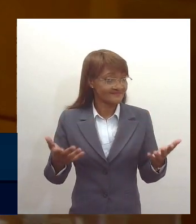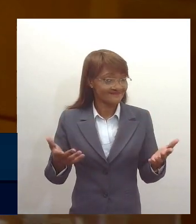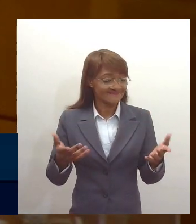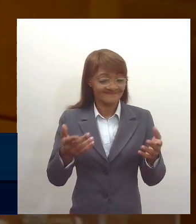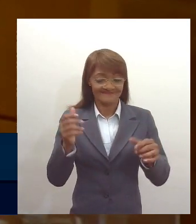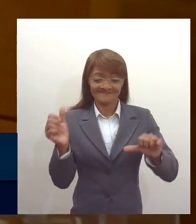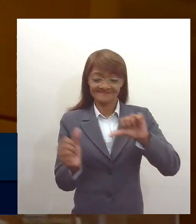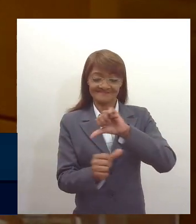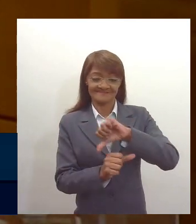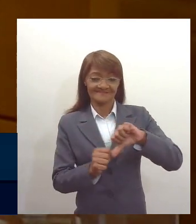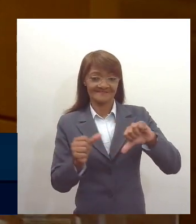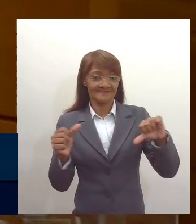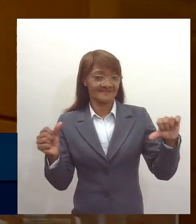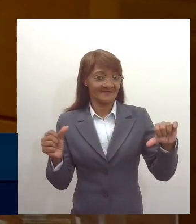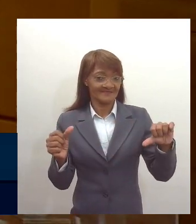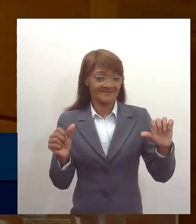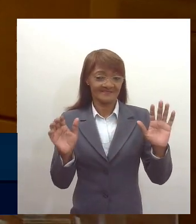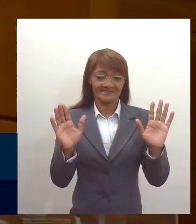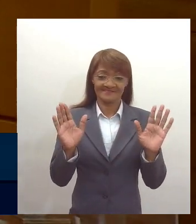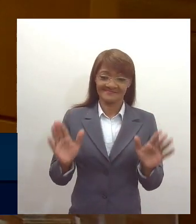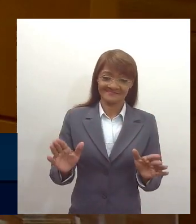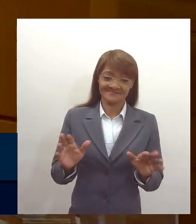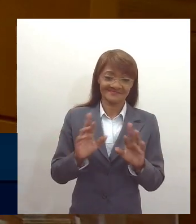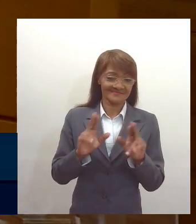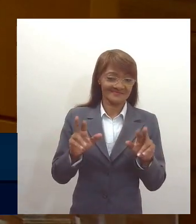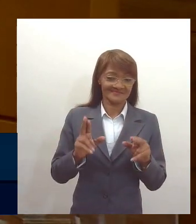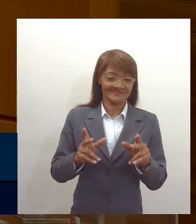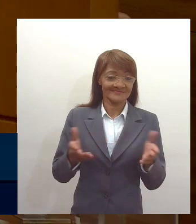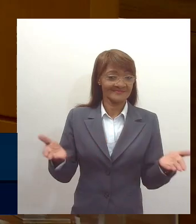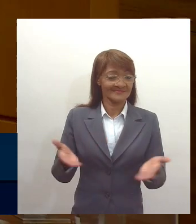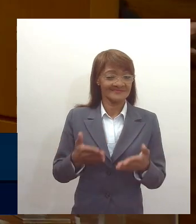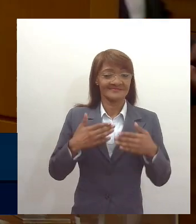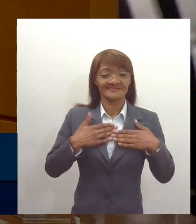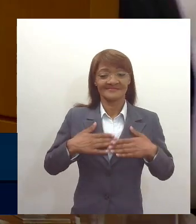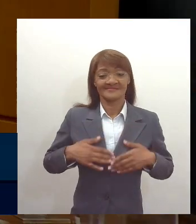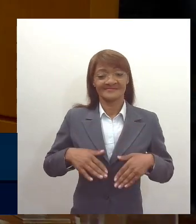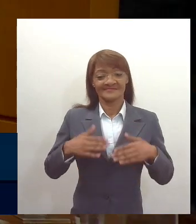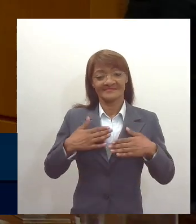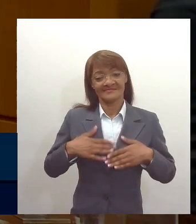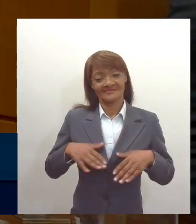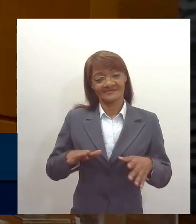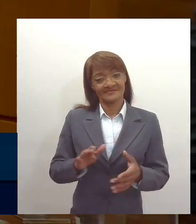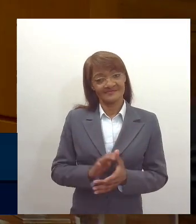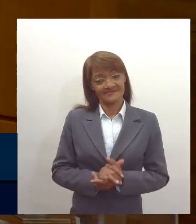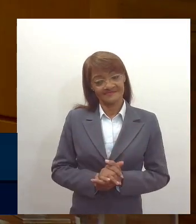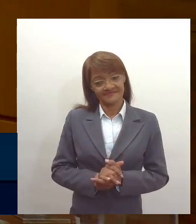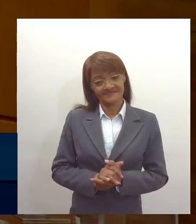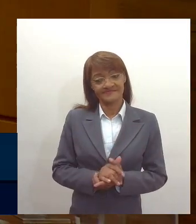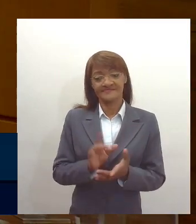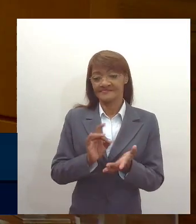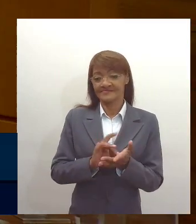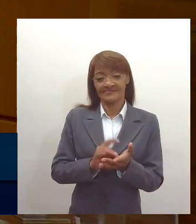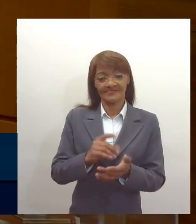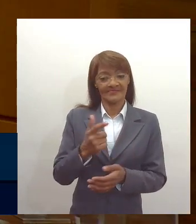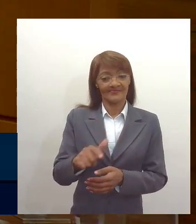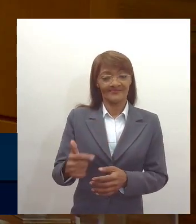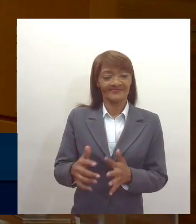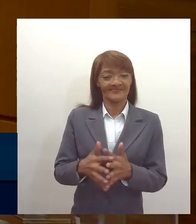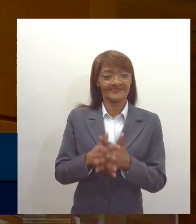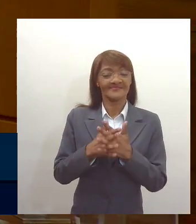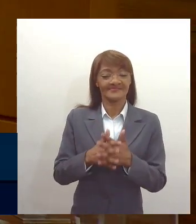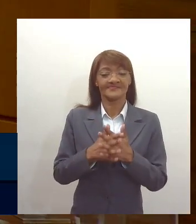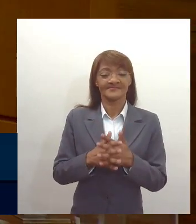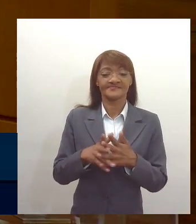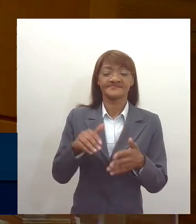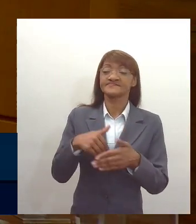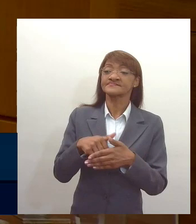inclusive mais tranquilos, e no final realmente não tivemos confusão. Mas por que também não tivemos, deputado Garibaldi?